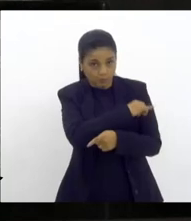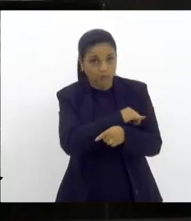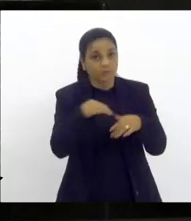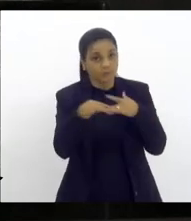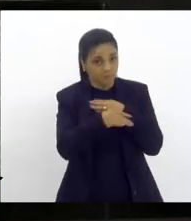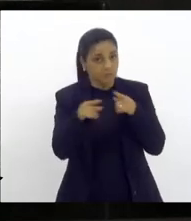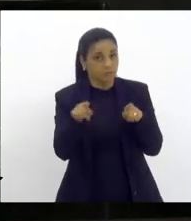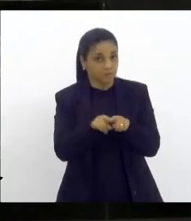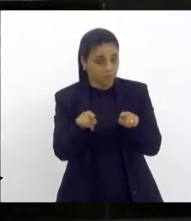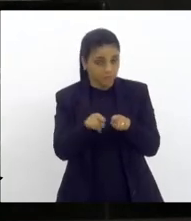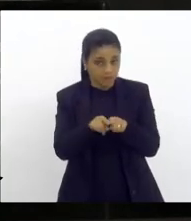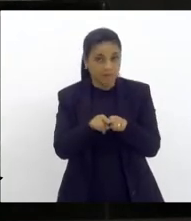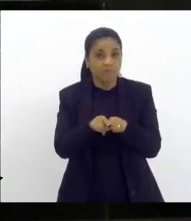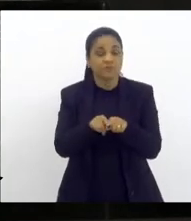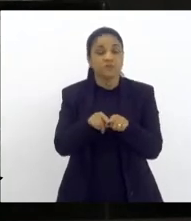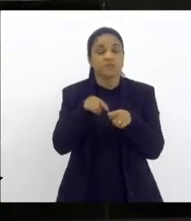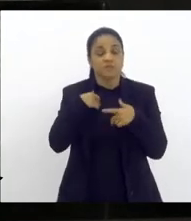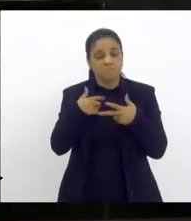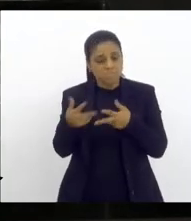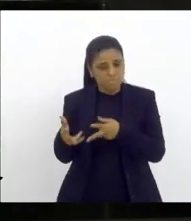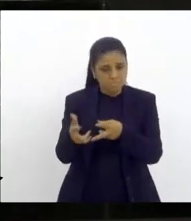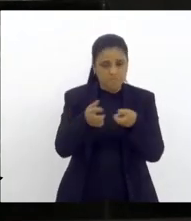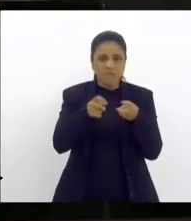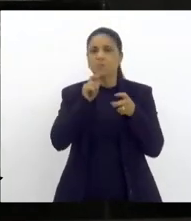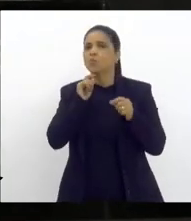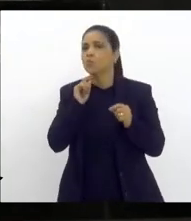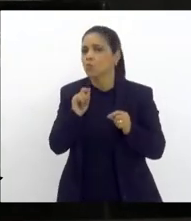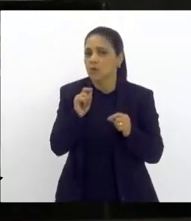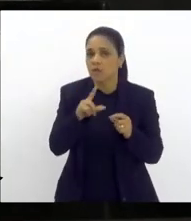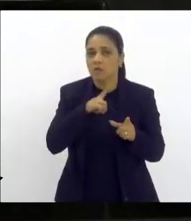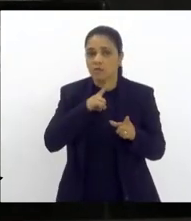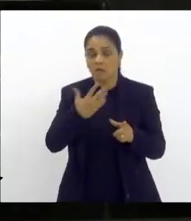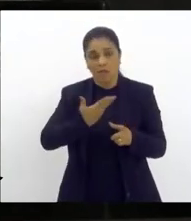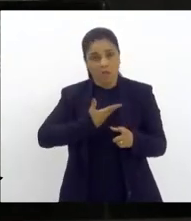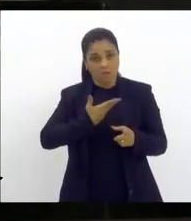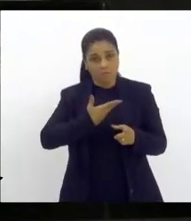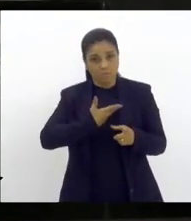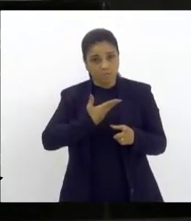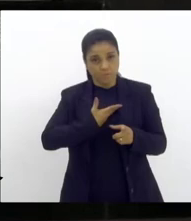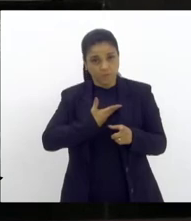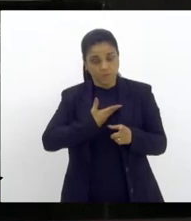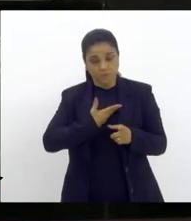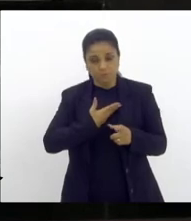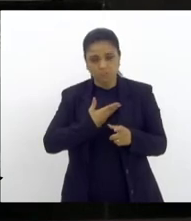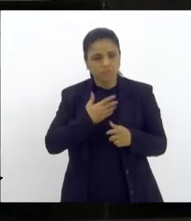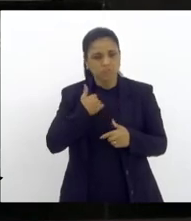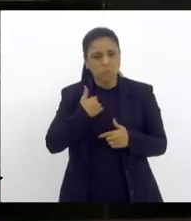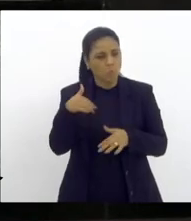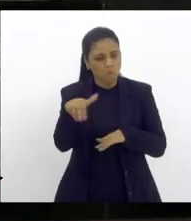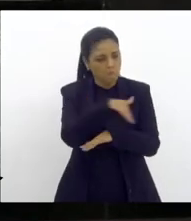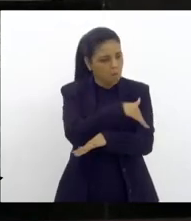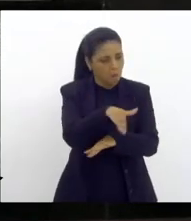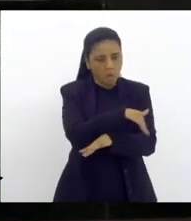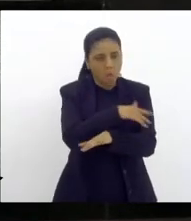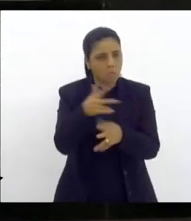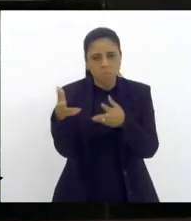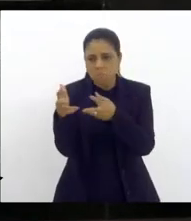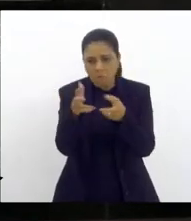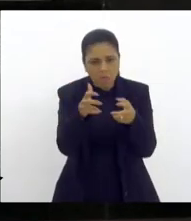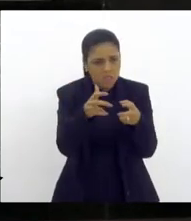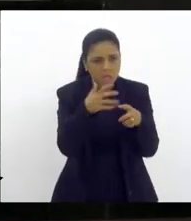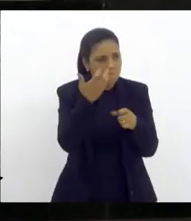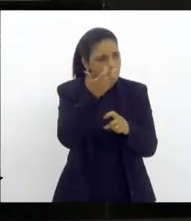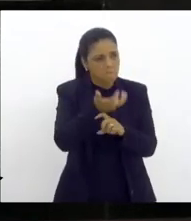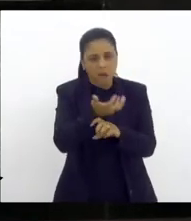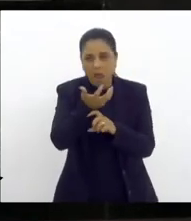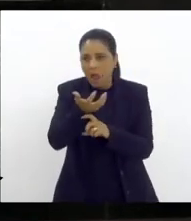Rio de Janeiro que a impressão que se dá é que tem colegas que não andam nas ruas não andam nas praças da